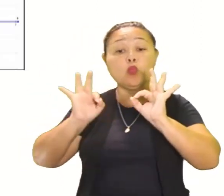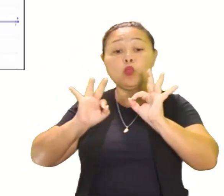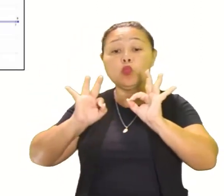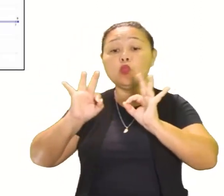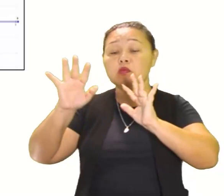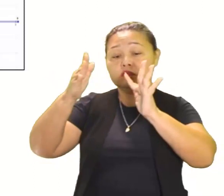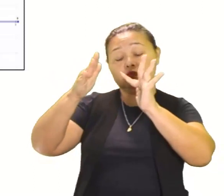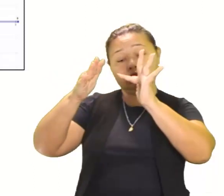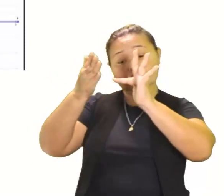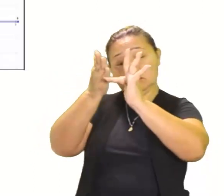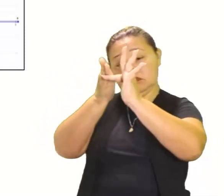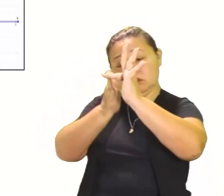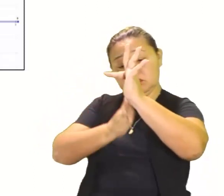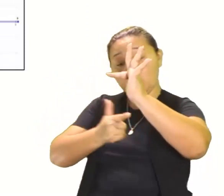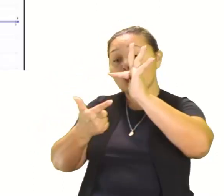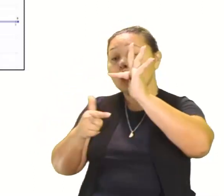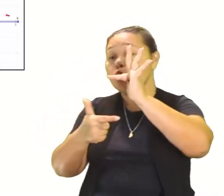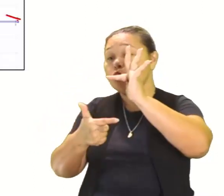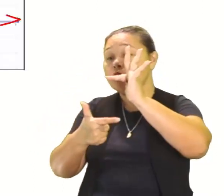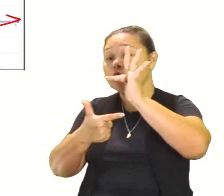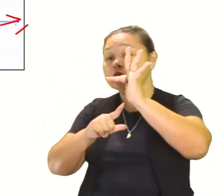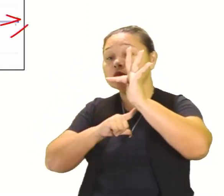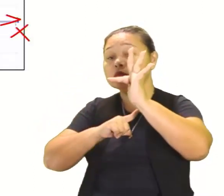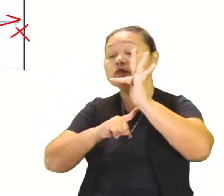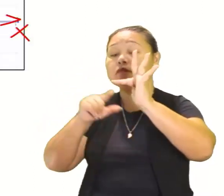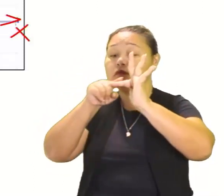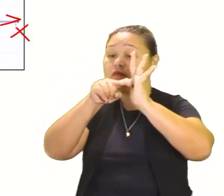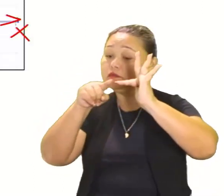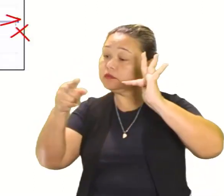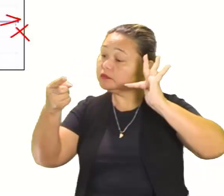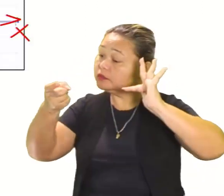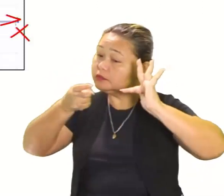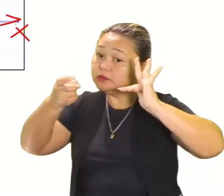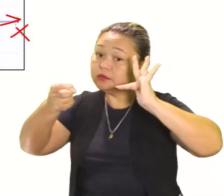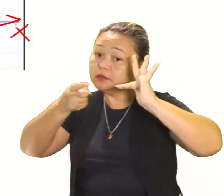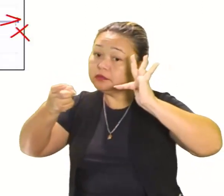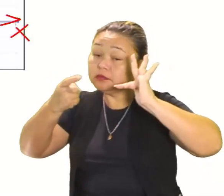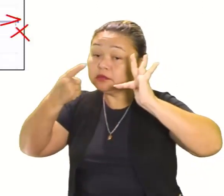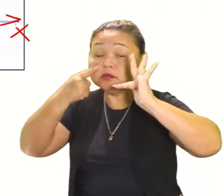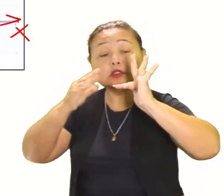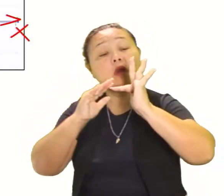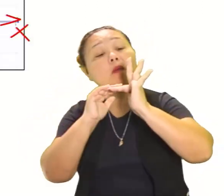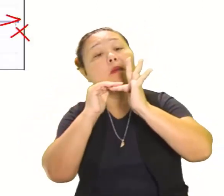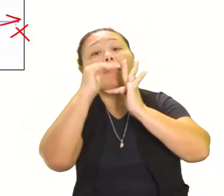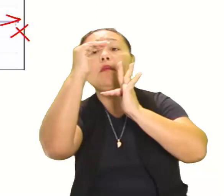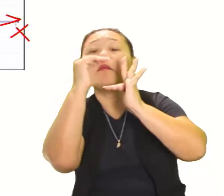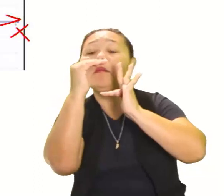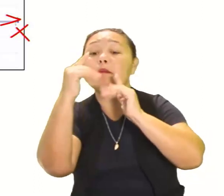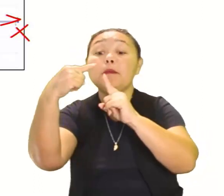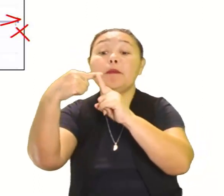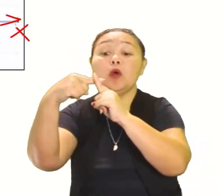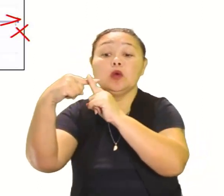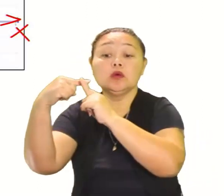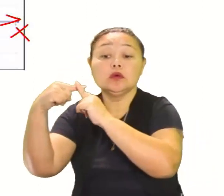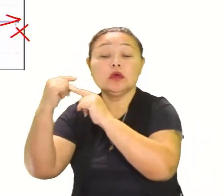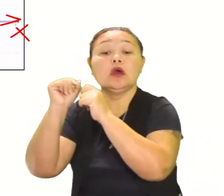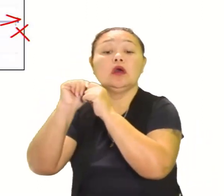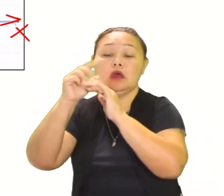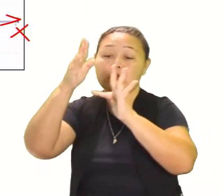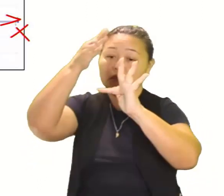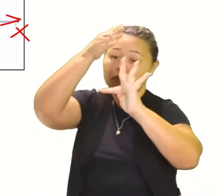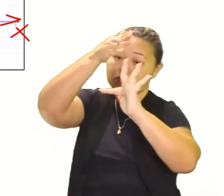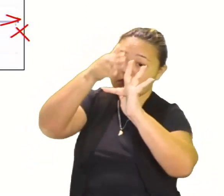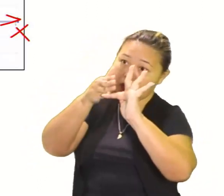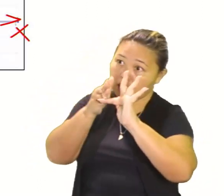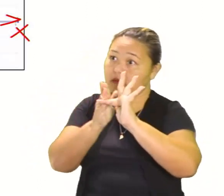valores abaixo do eixo X, né? Então temos o eixo X, só temos imagens positivas, então por isso ela rebate